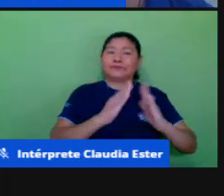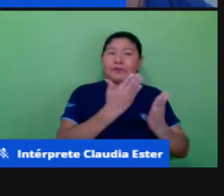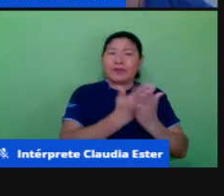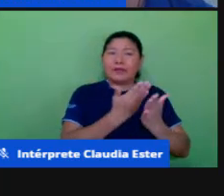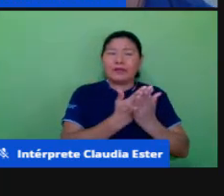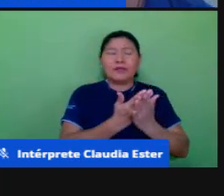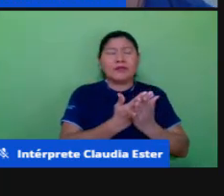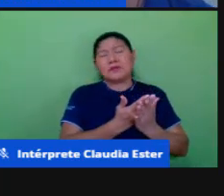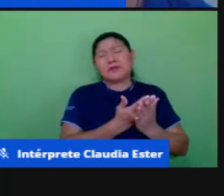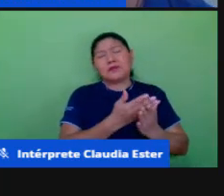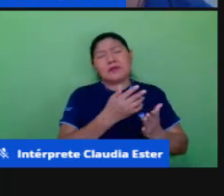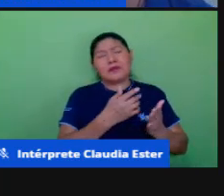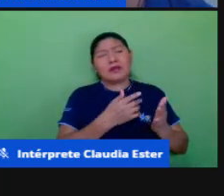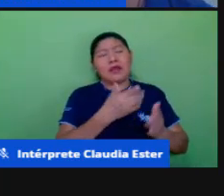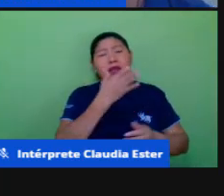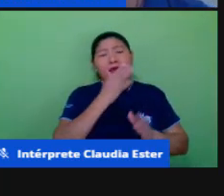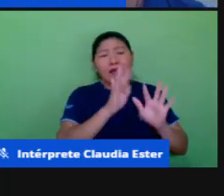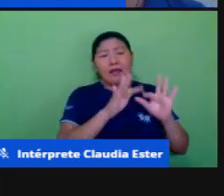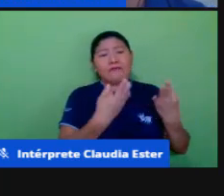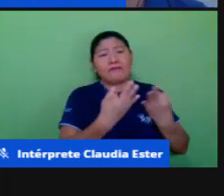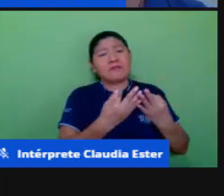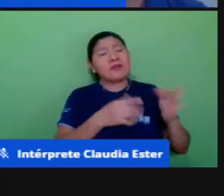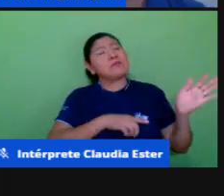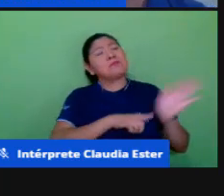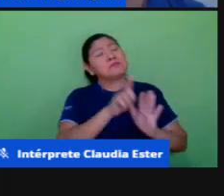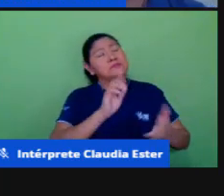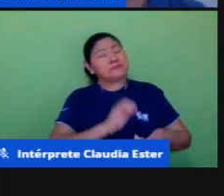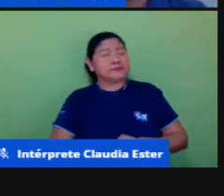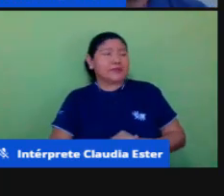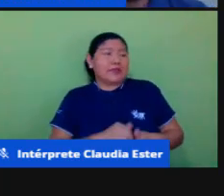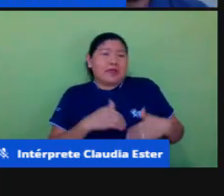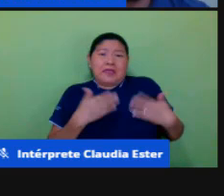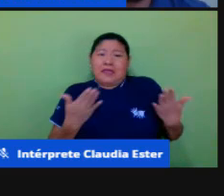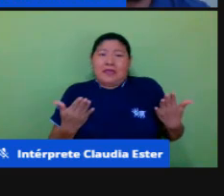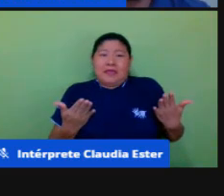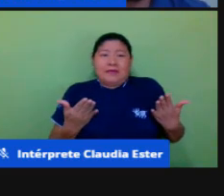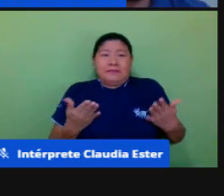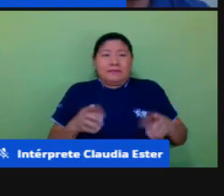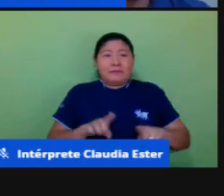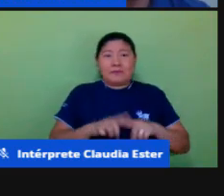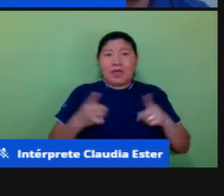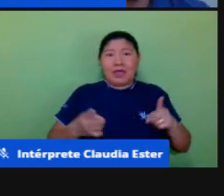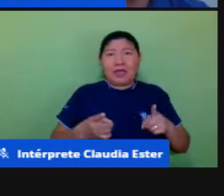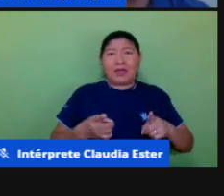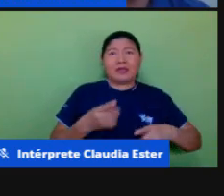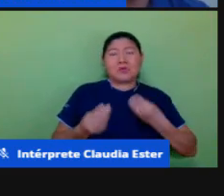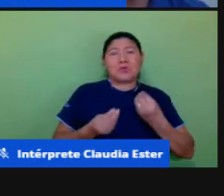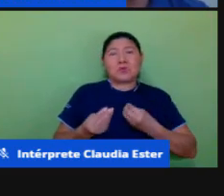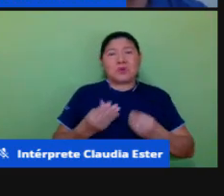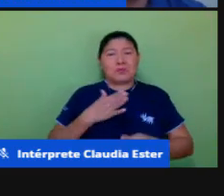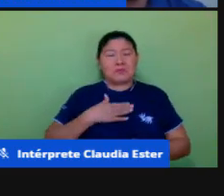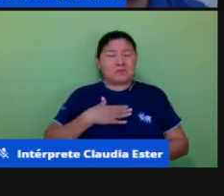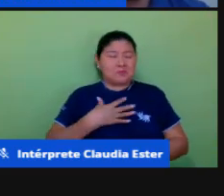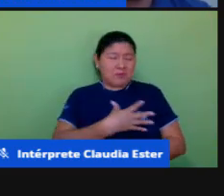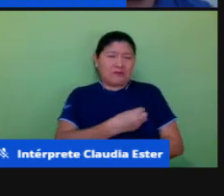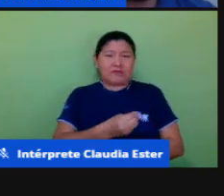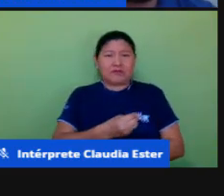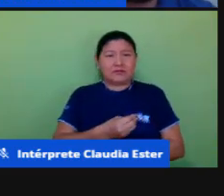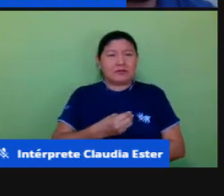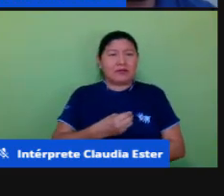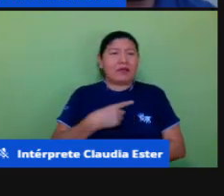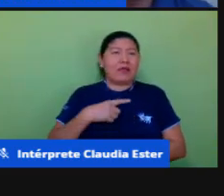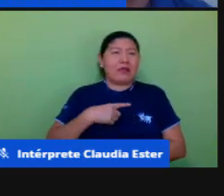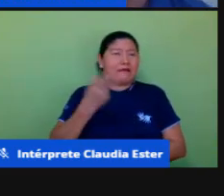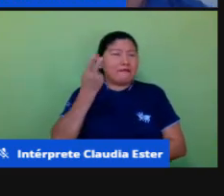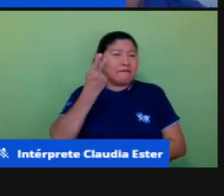respeito dessas, que o aluno reclamou que ele estava sendo exposto, que ele tinha que falar na frente dos demais colegas, né, na frente do